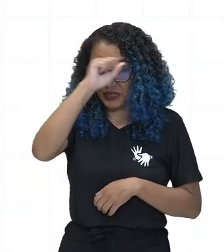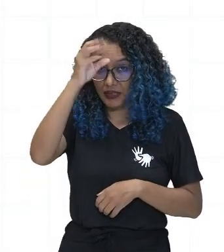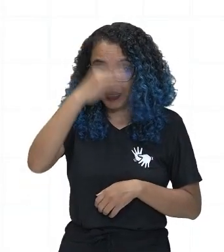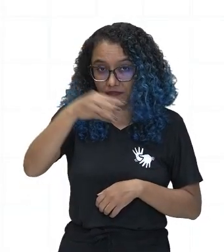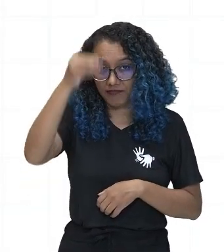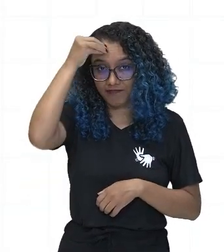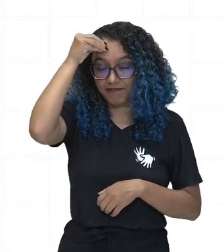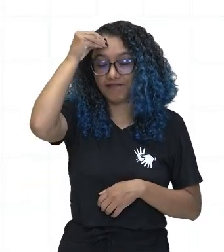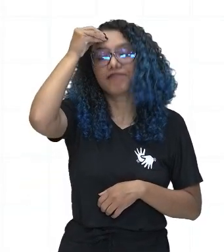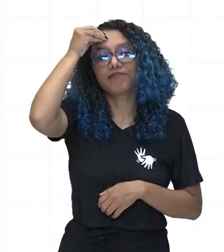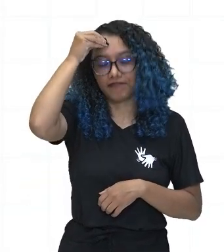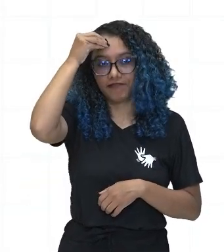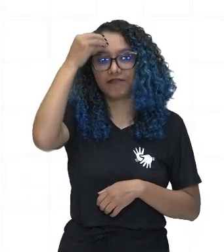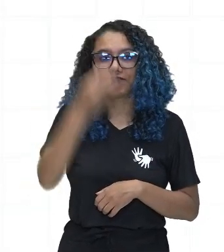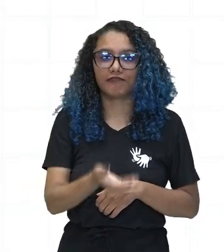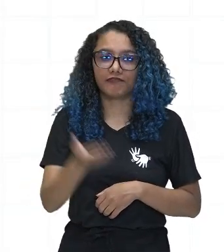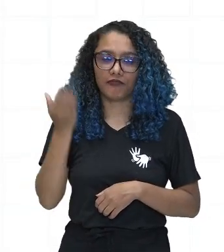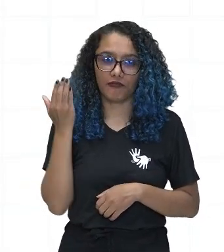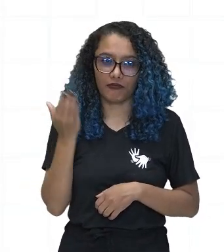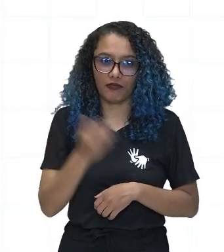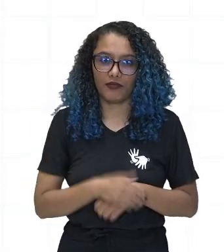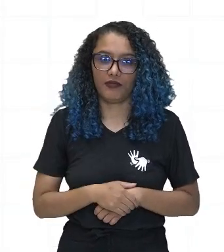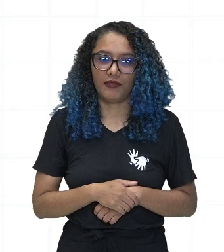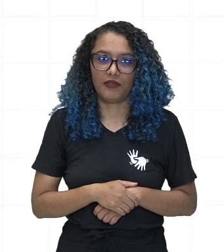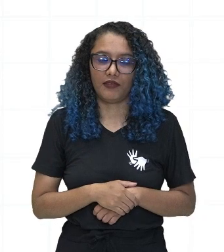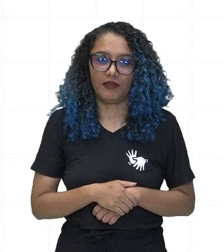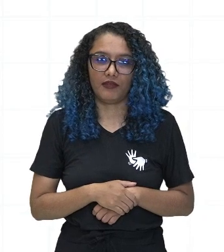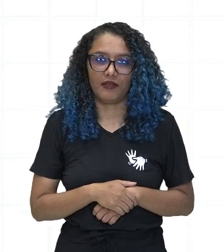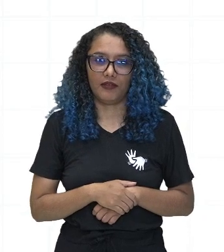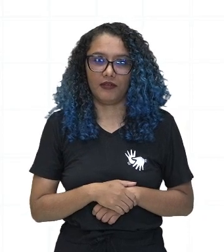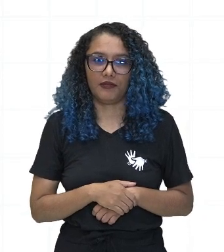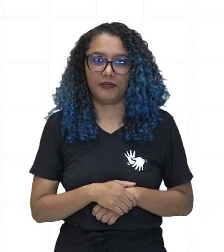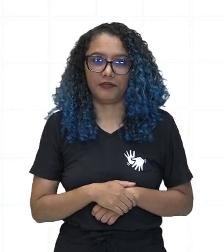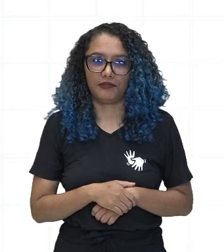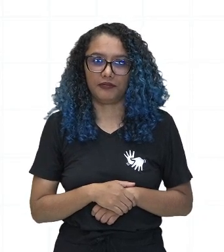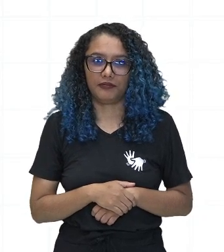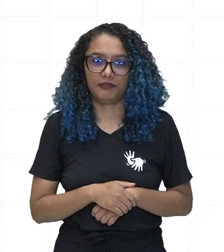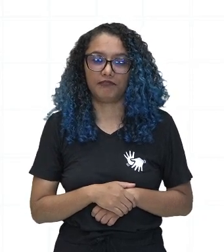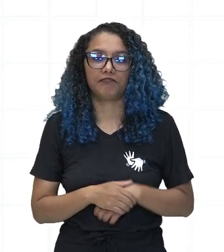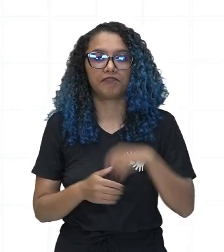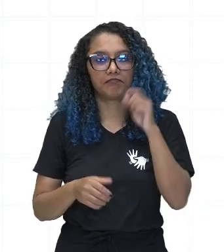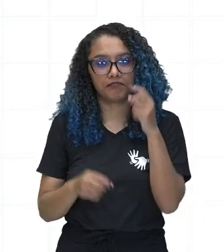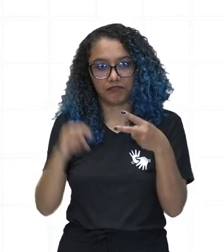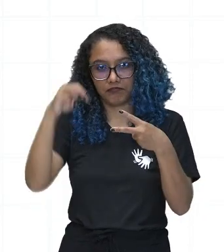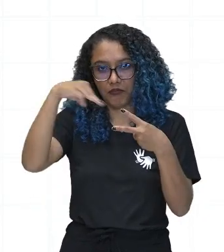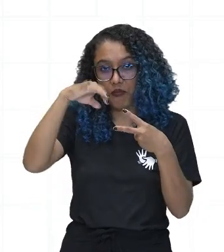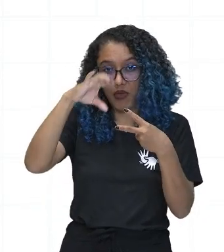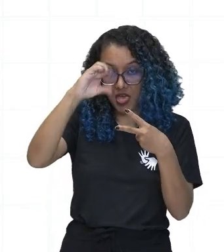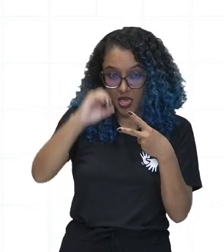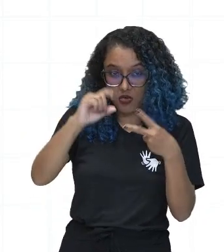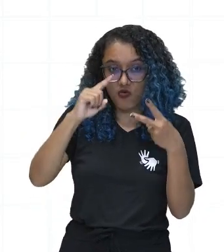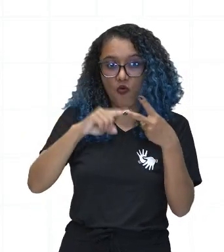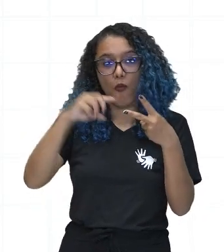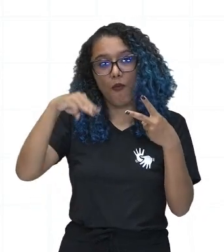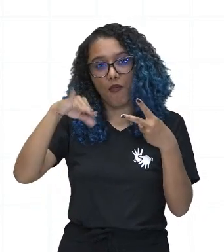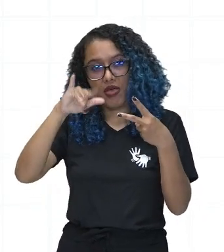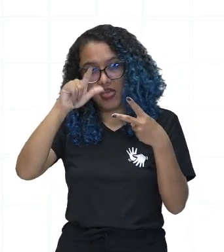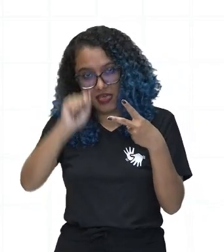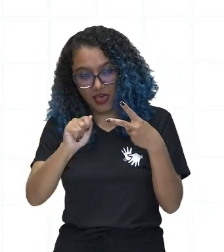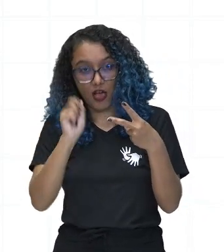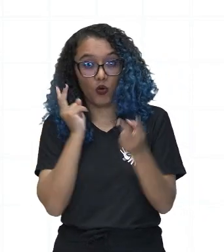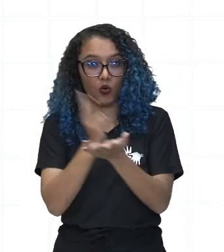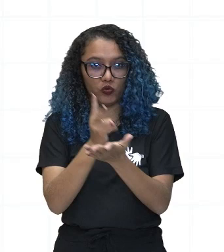utilização. Então, temos aí aqui mais falando sobre o uso da palavra meio e meia, ok? Então, notem aí